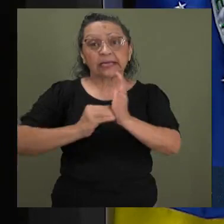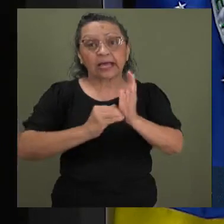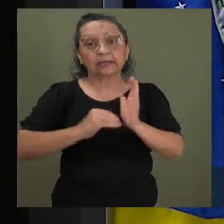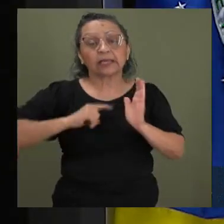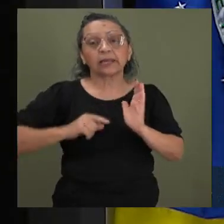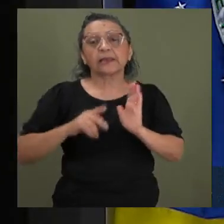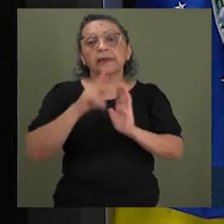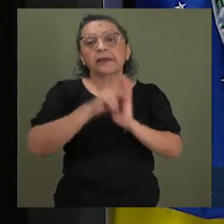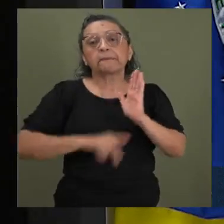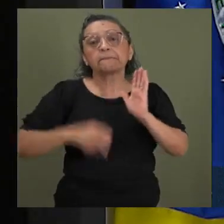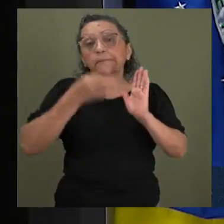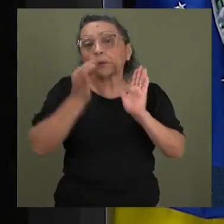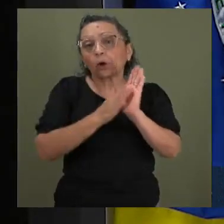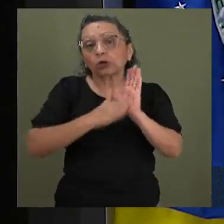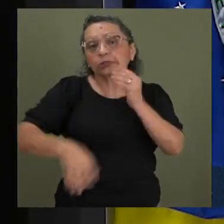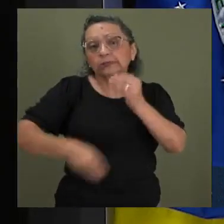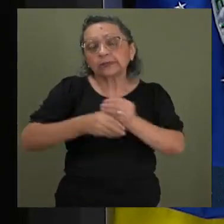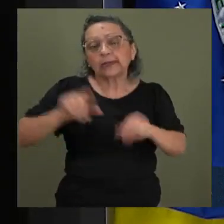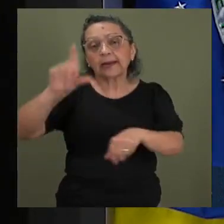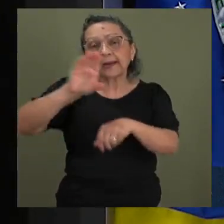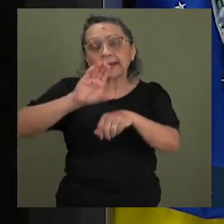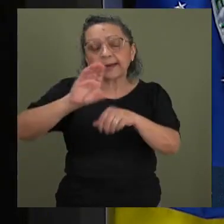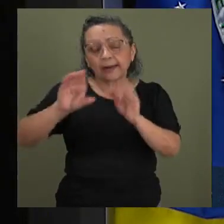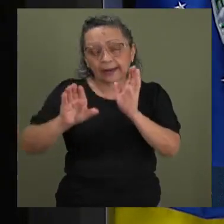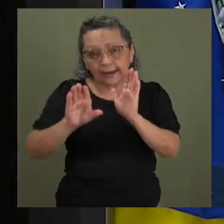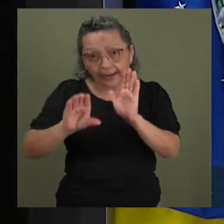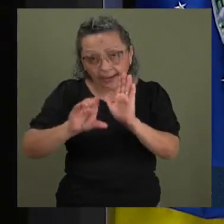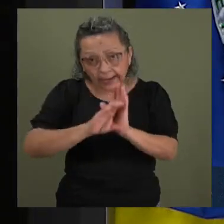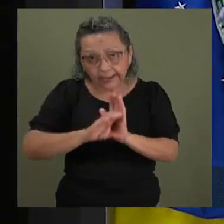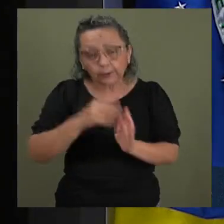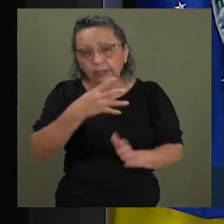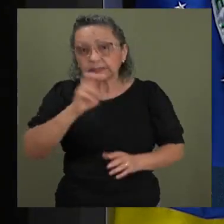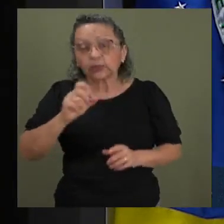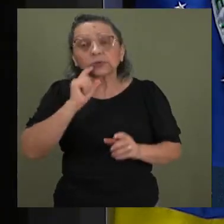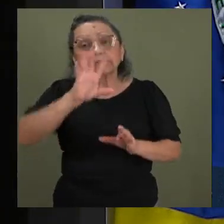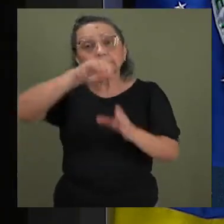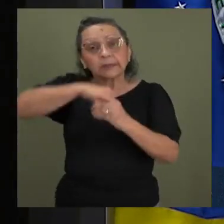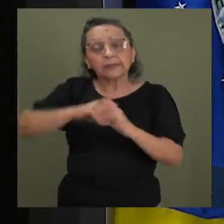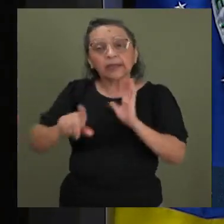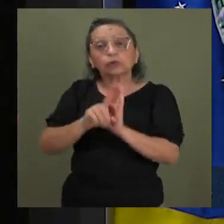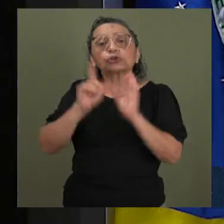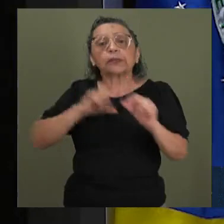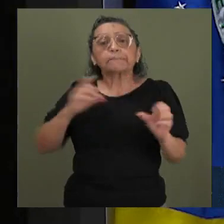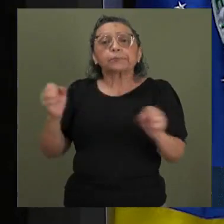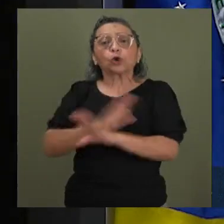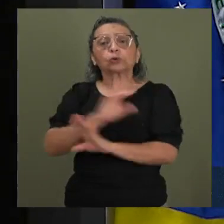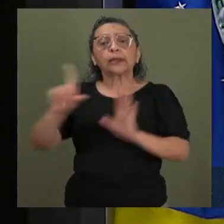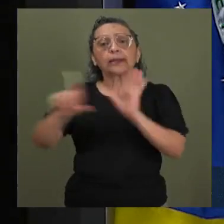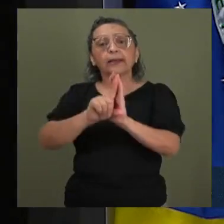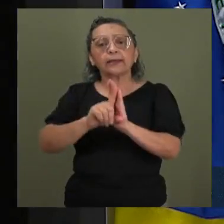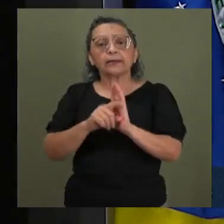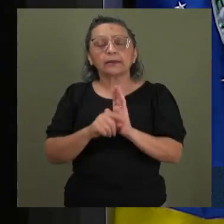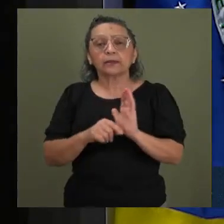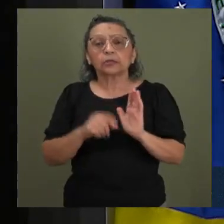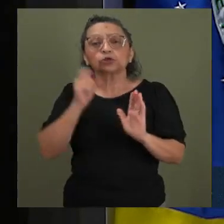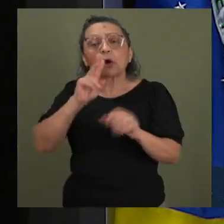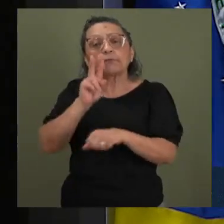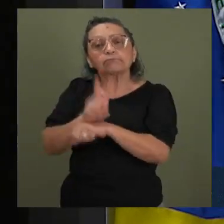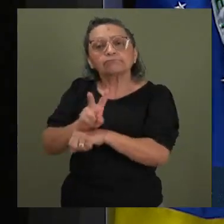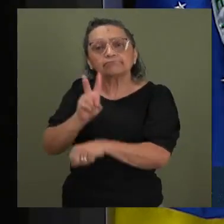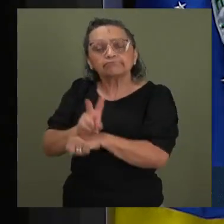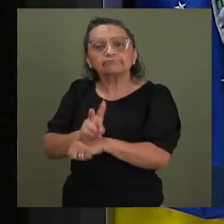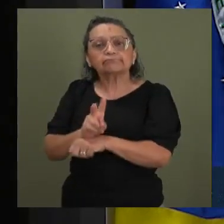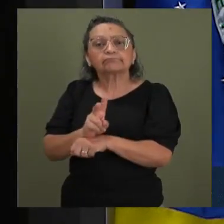45 para inserir na Constituição aquilo que já está consolidado na lei ordinária, ou seja, a manutenção